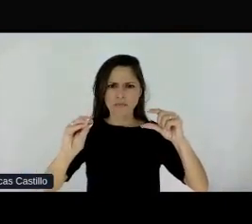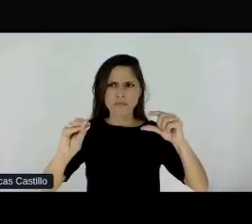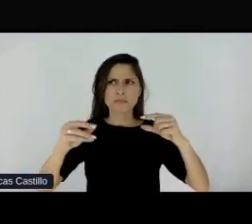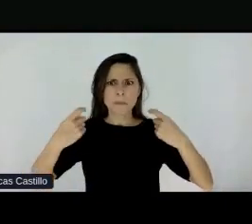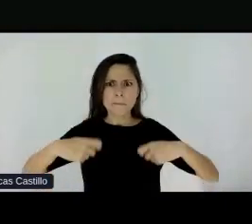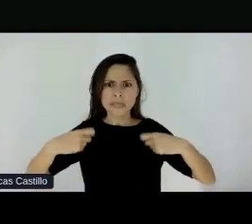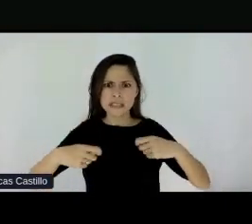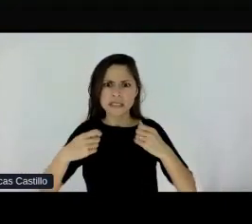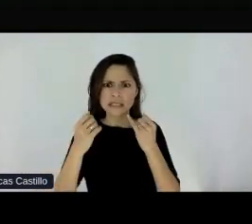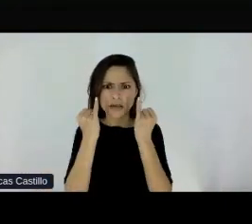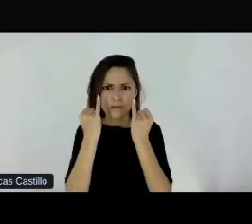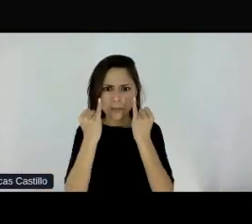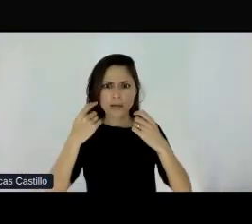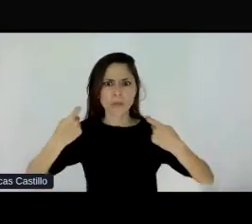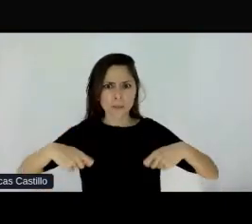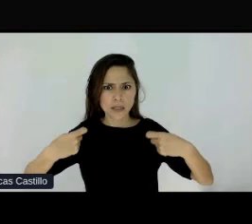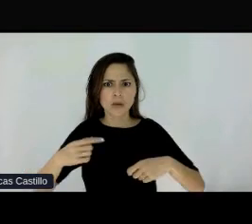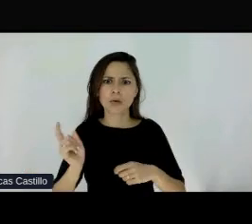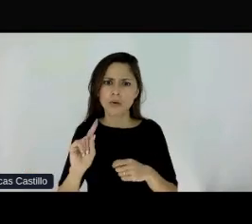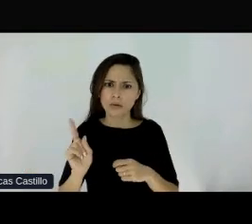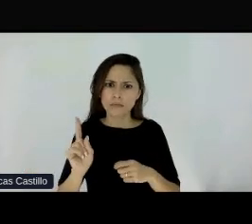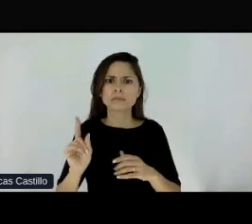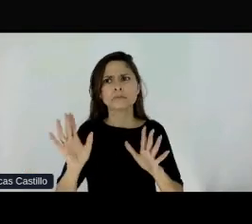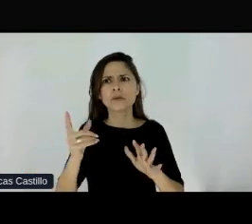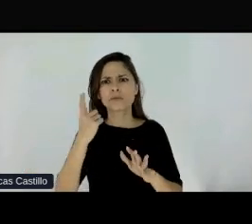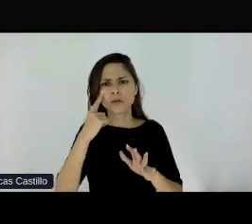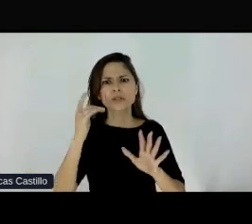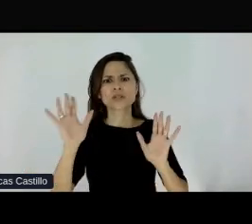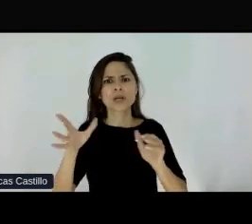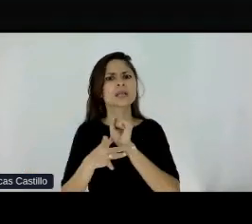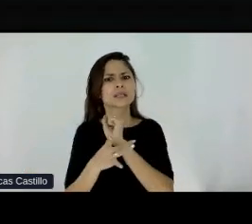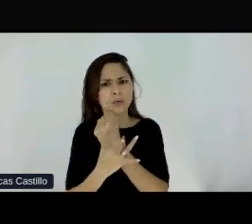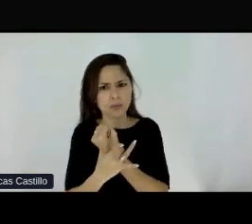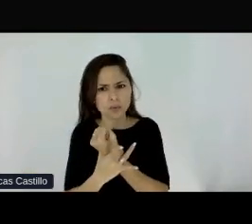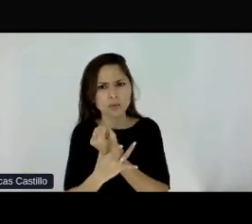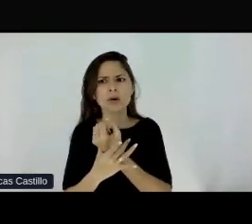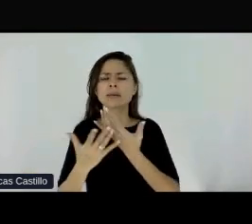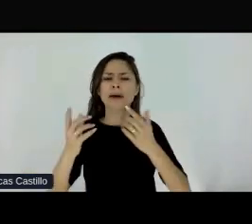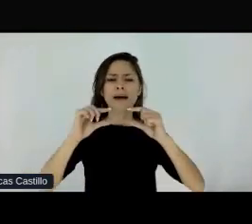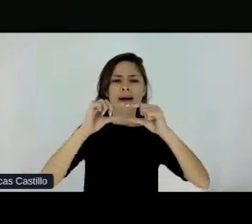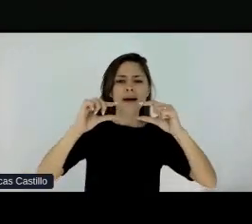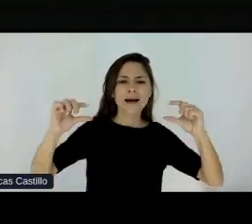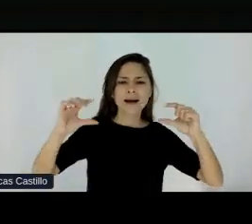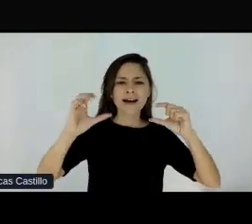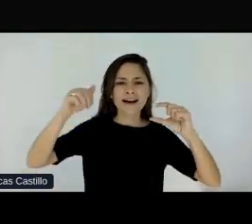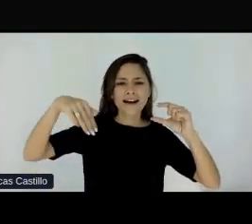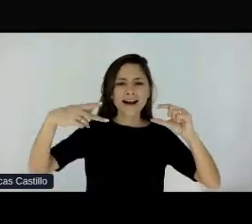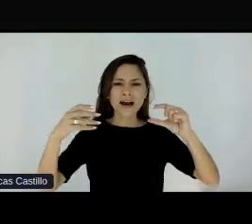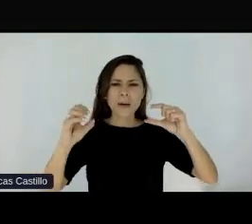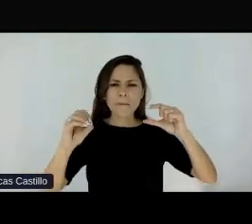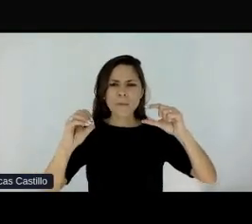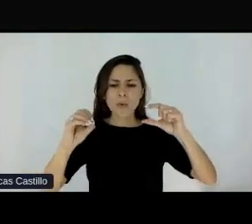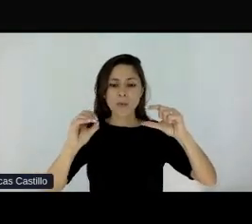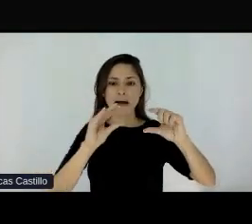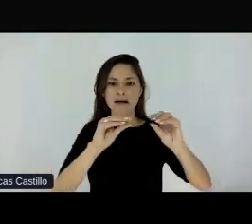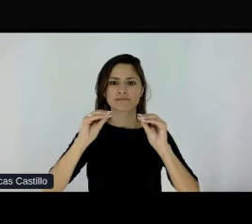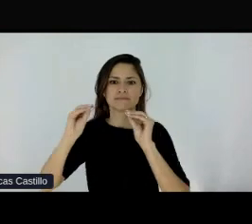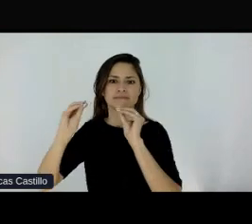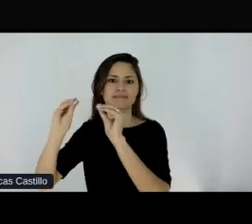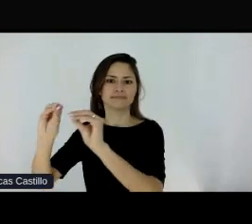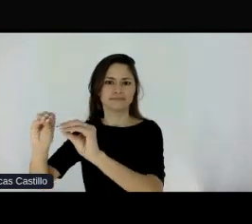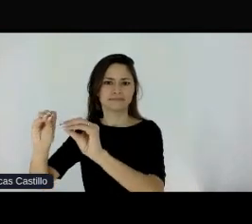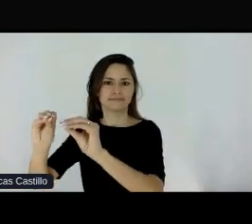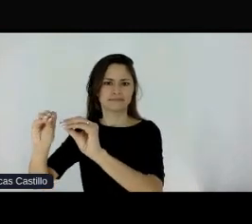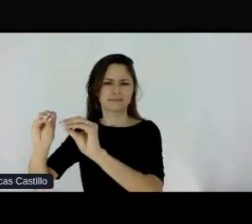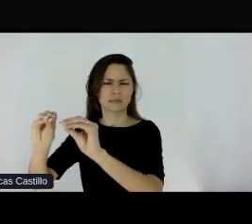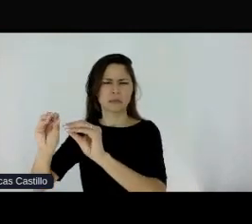muito cuidado, né, com a segurança e como a gente utiliza esse campo dentro do nosso sistema. Maravilha.